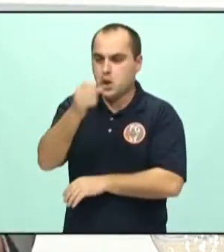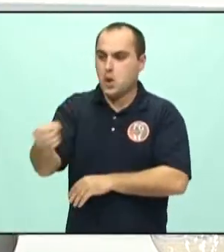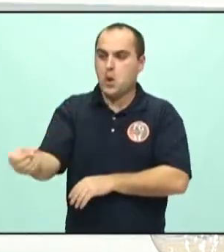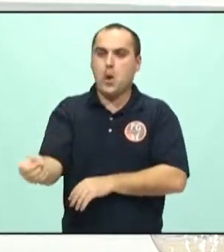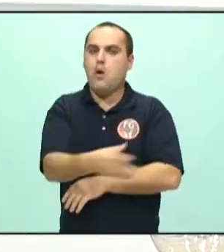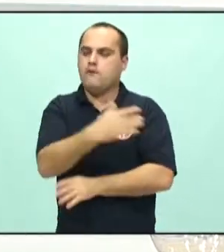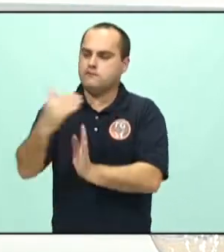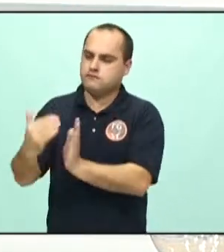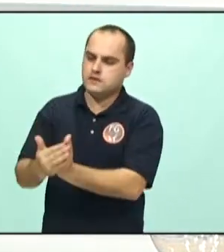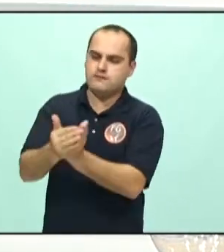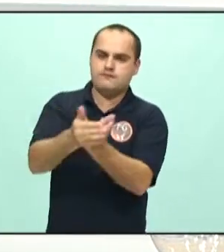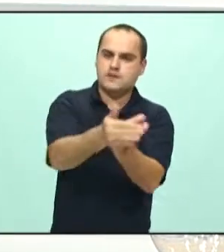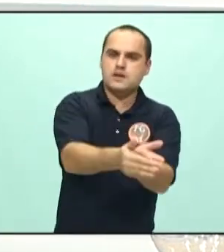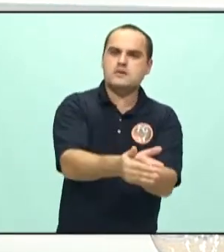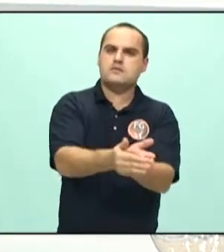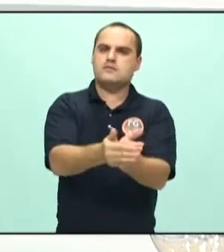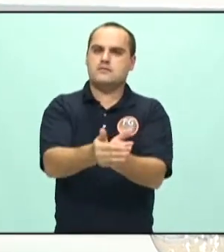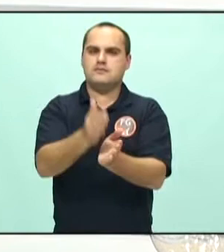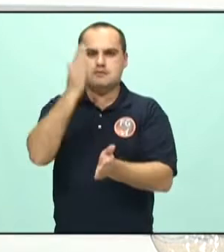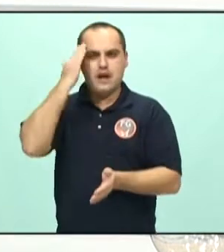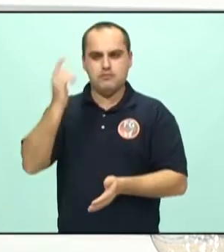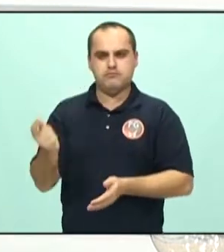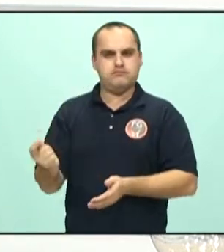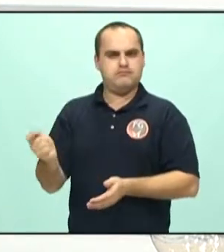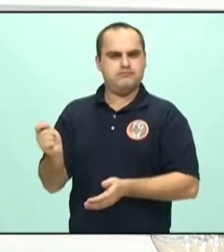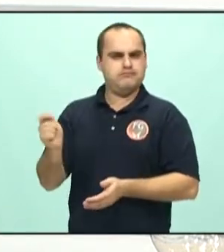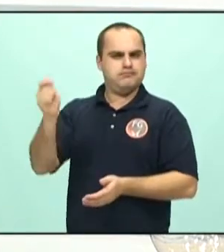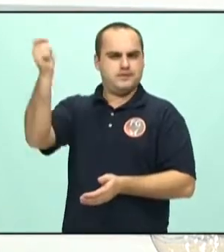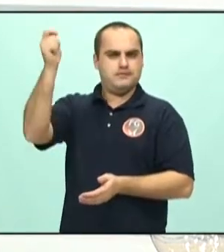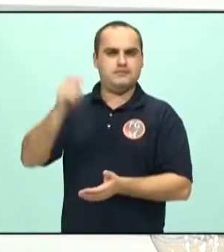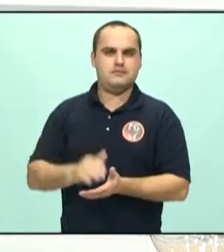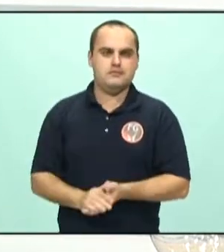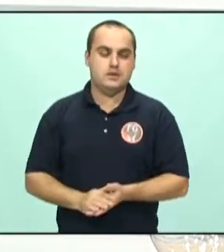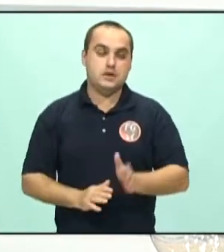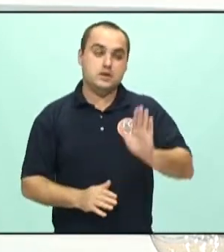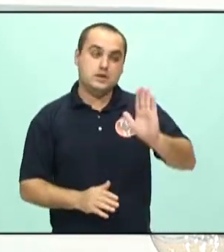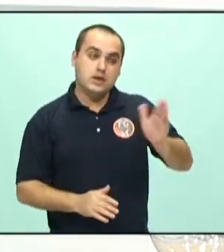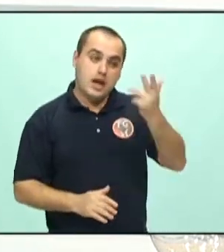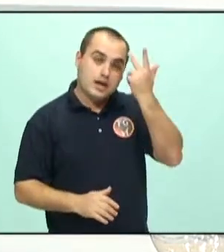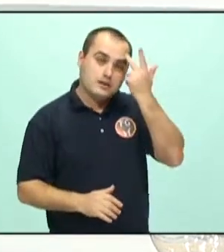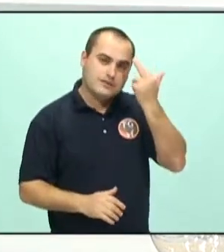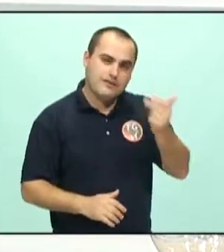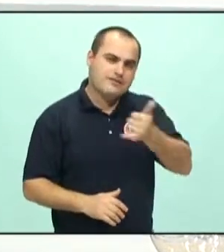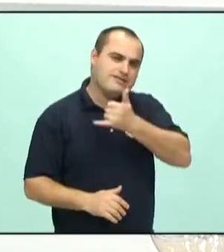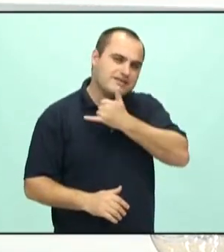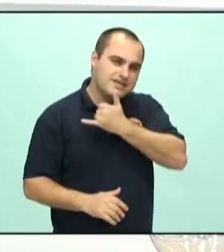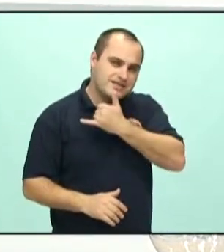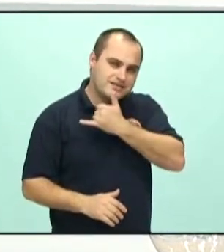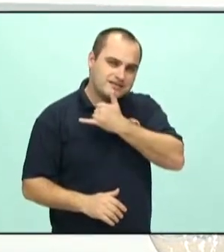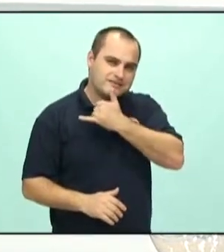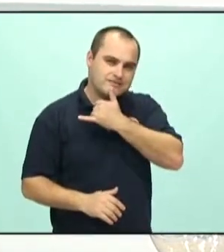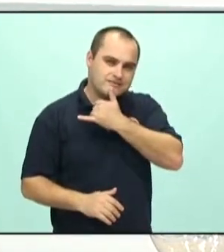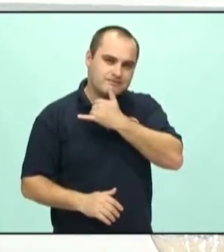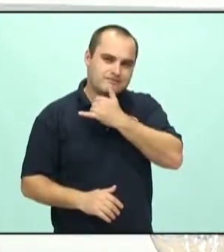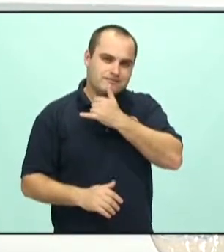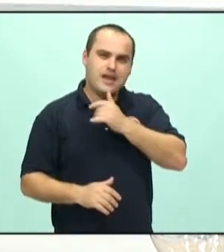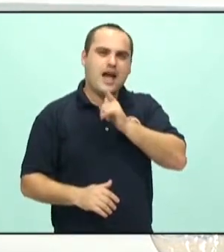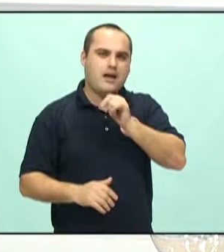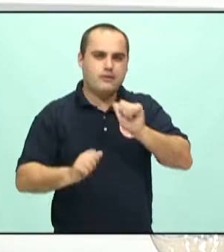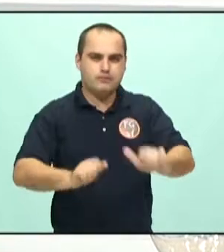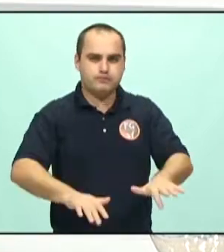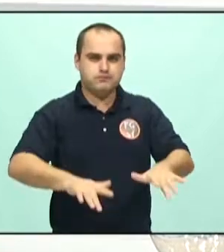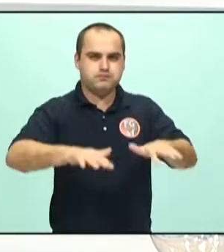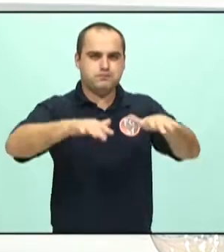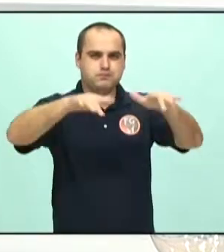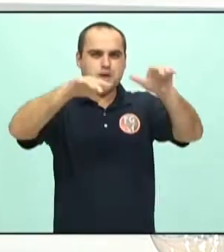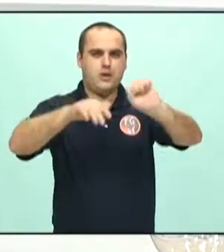Os ganhos que nós também tivemos. E as histórias tristes da história do porto foram as enchentes, né? A enchente de 83 e 84, que